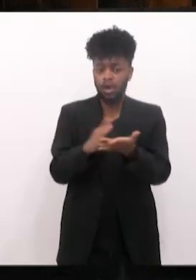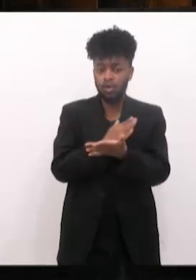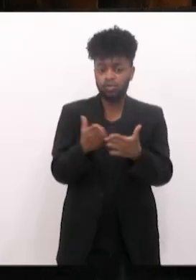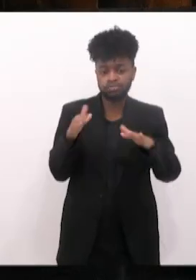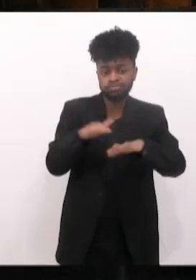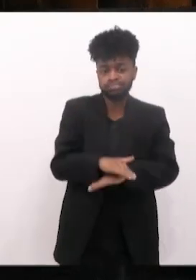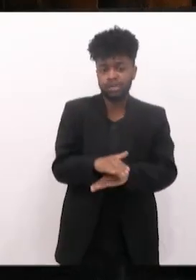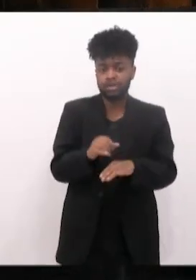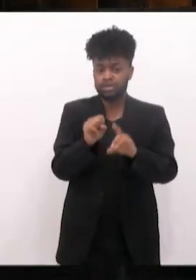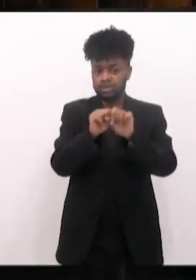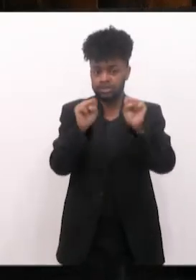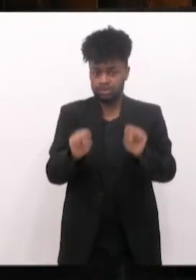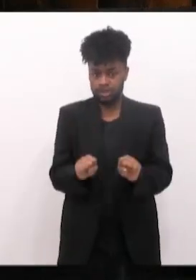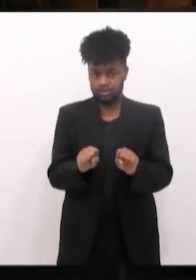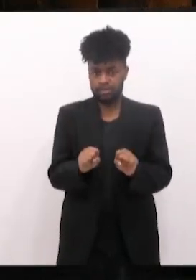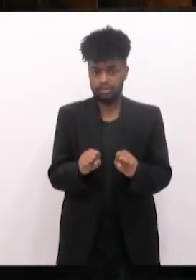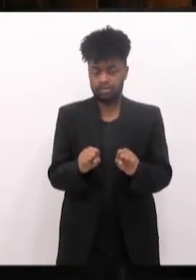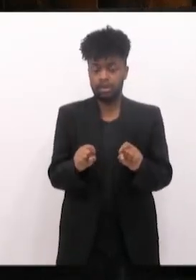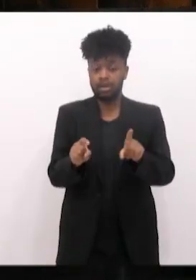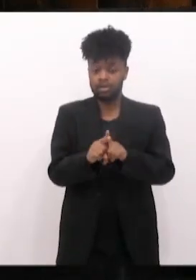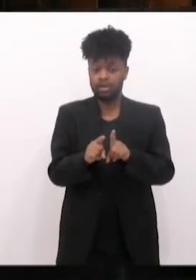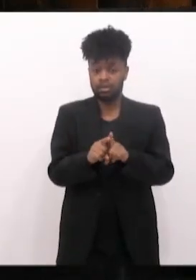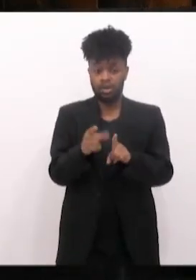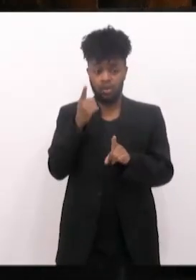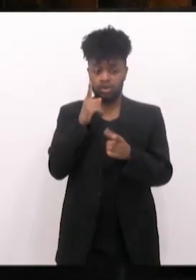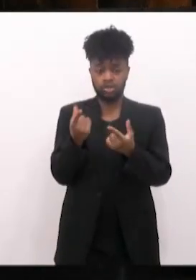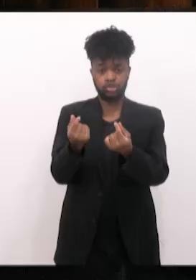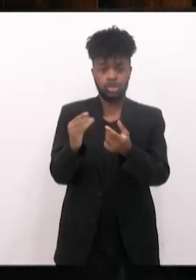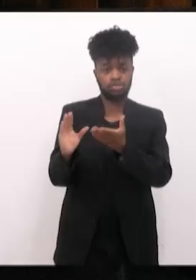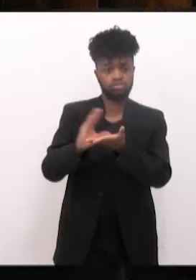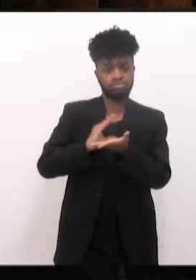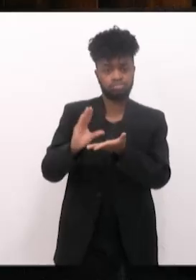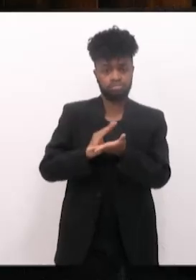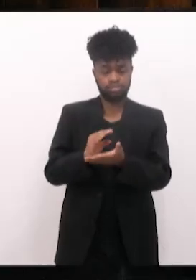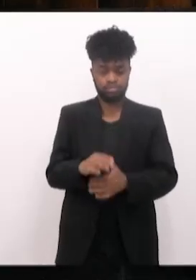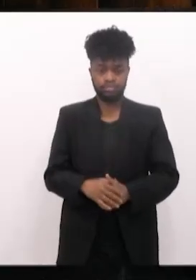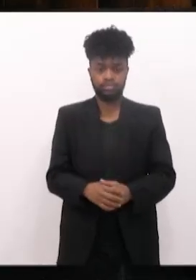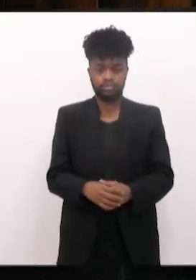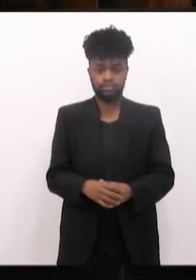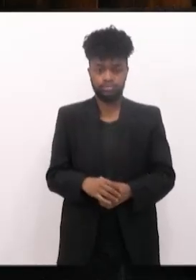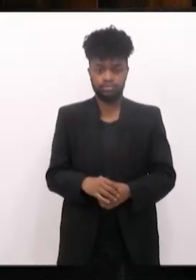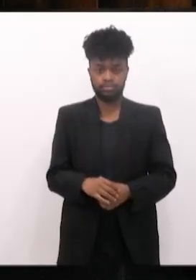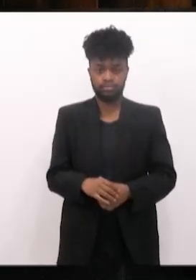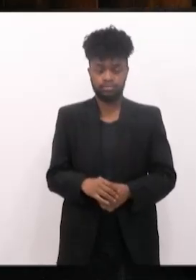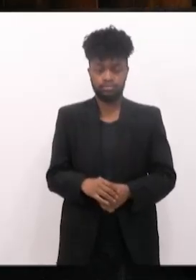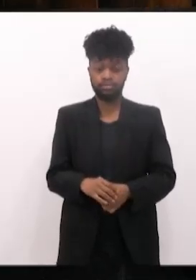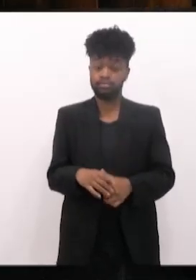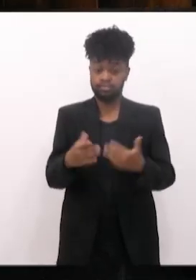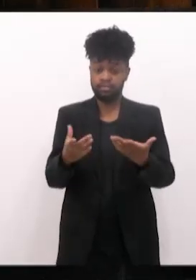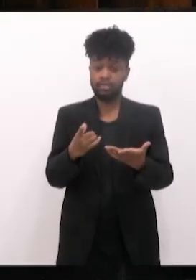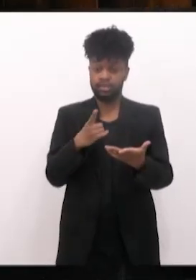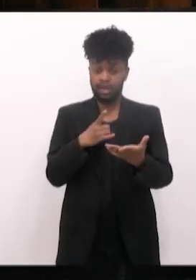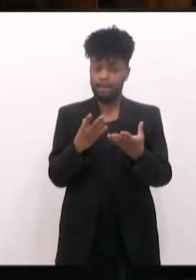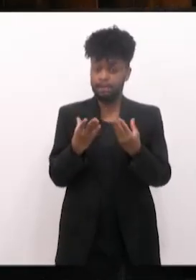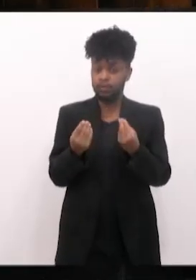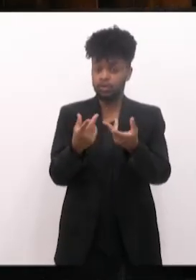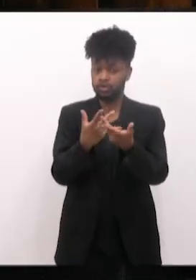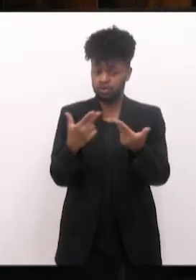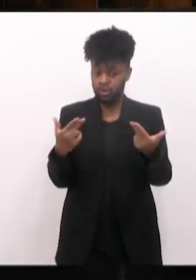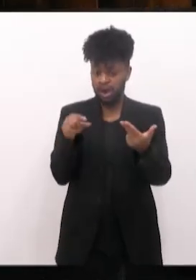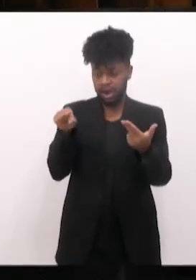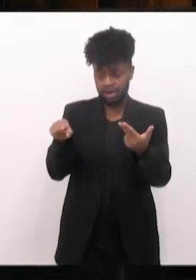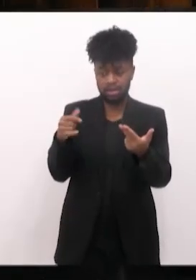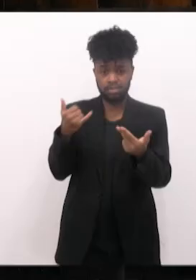ao sistema e se favorecem ganhando dinheiro. E aí tem muitas coisas que vêm aqui para o